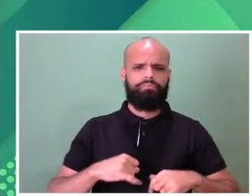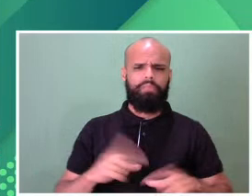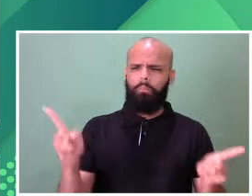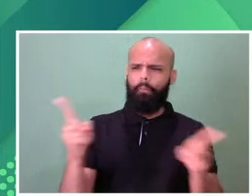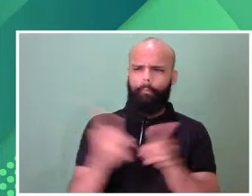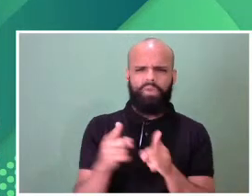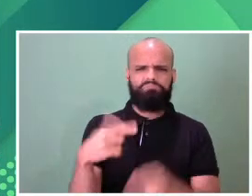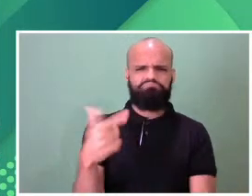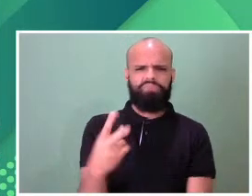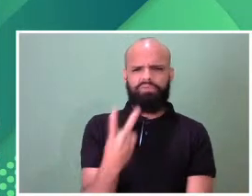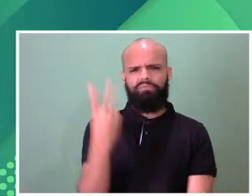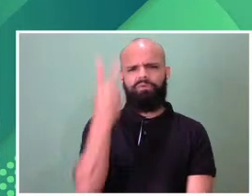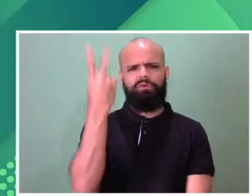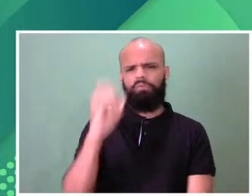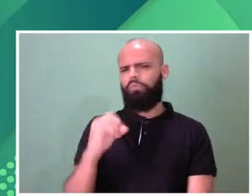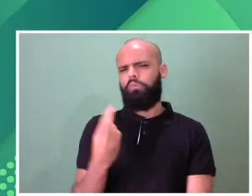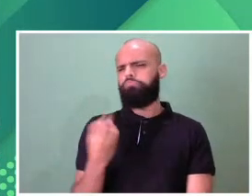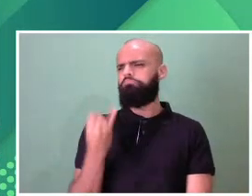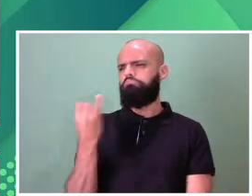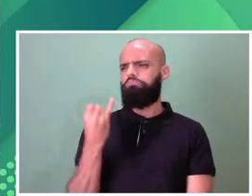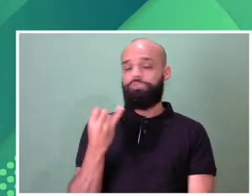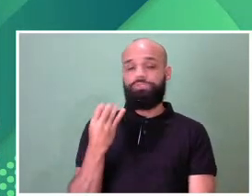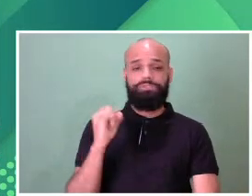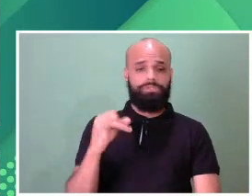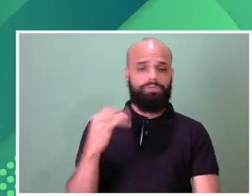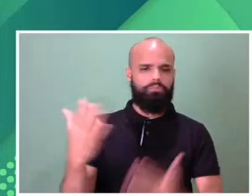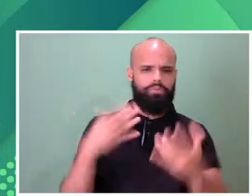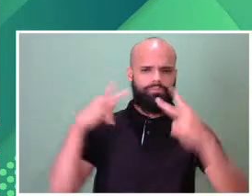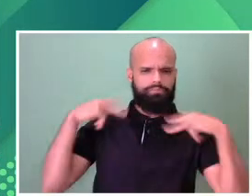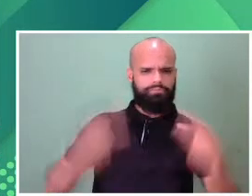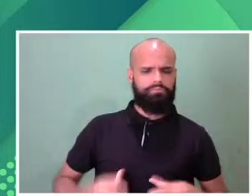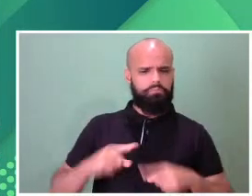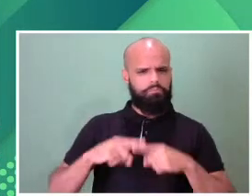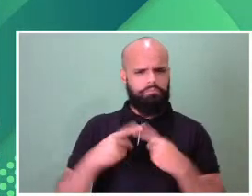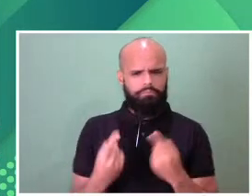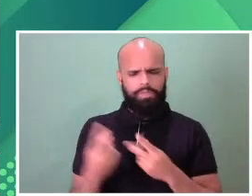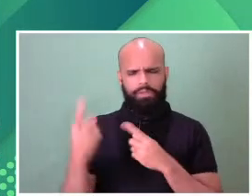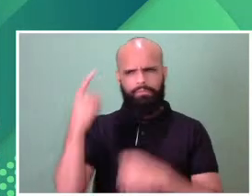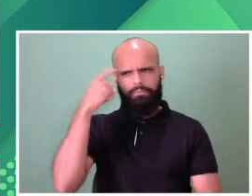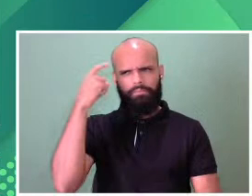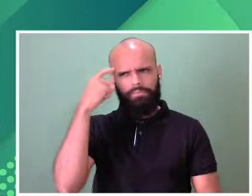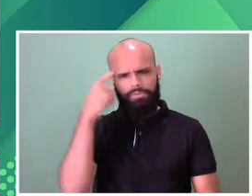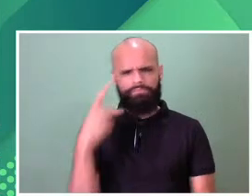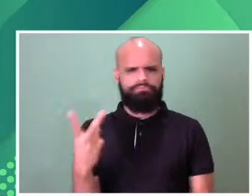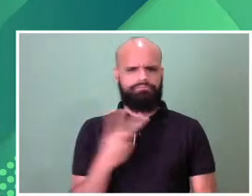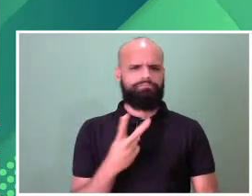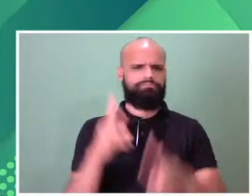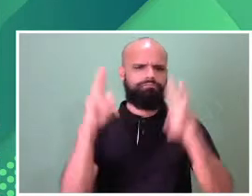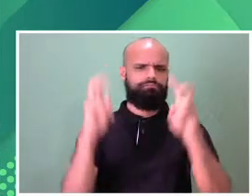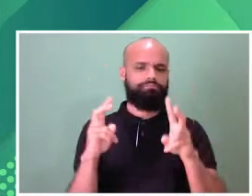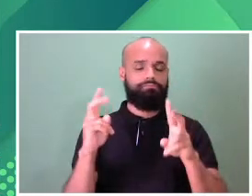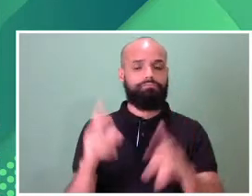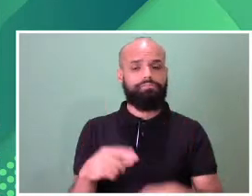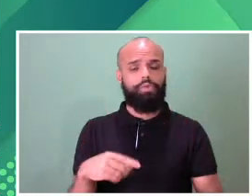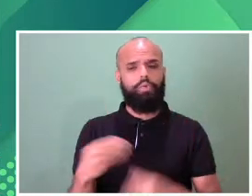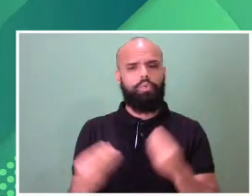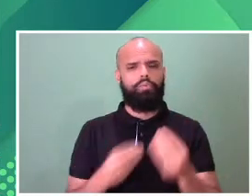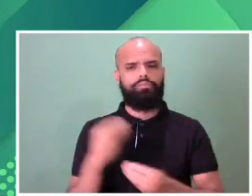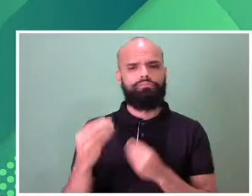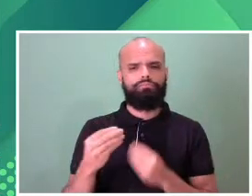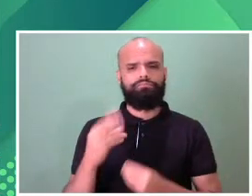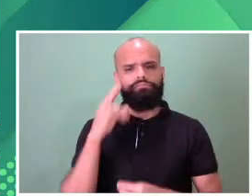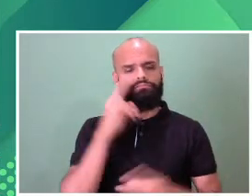ou importância quando comparada à humana. Tomando como ponto de partida essa verdade inconteste, sob a visão